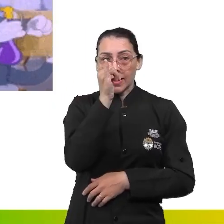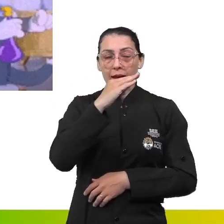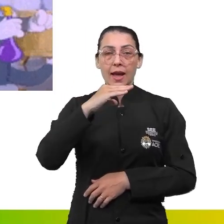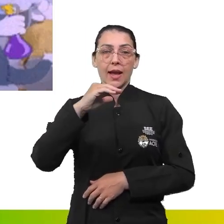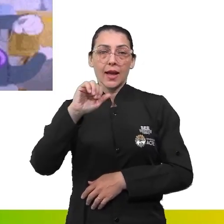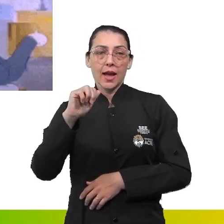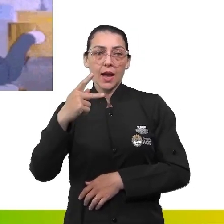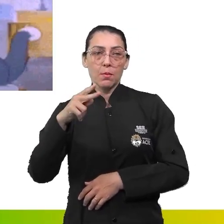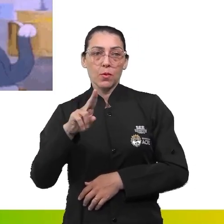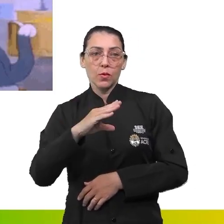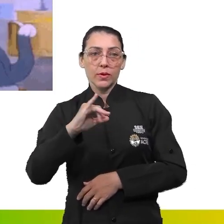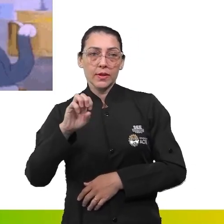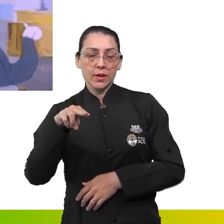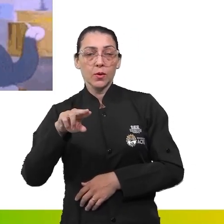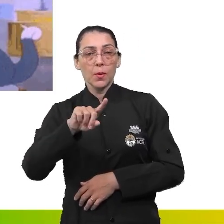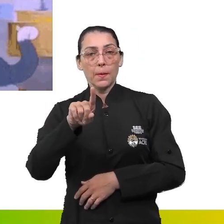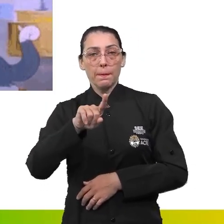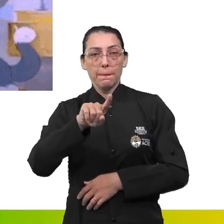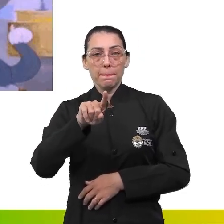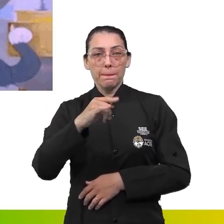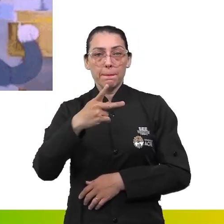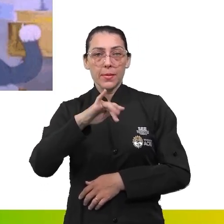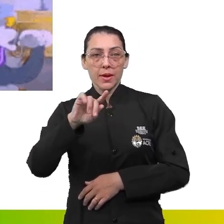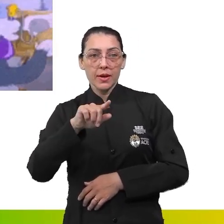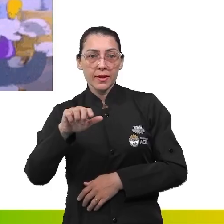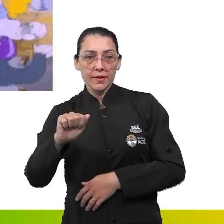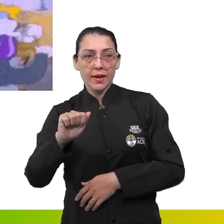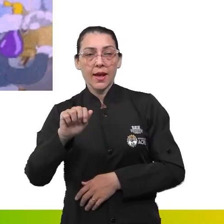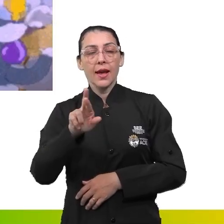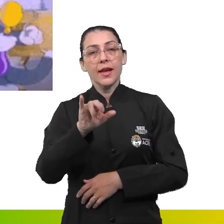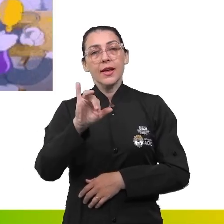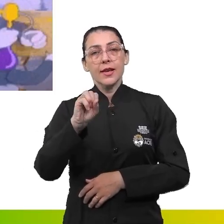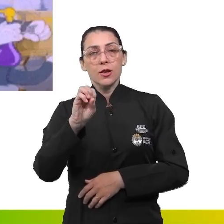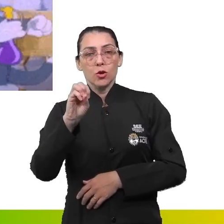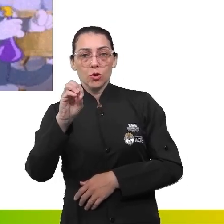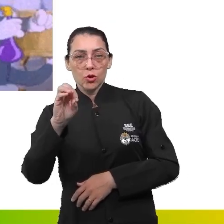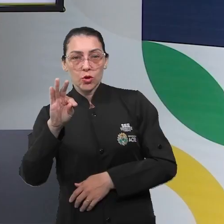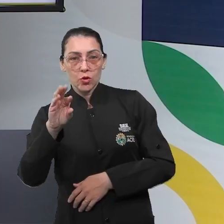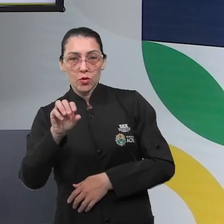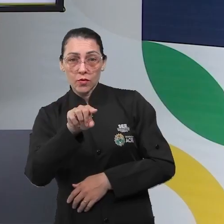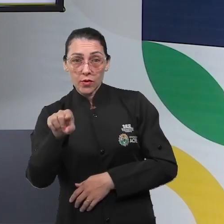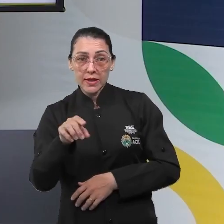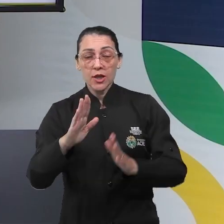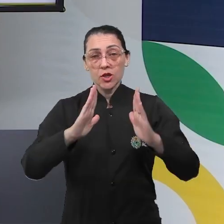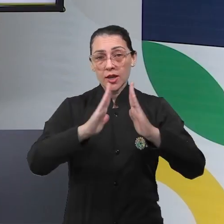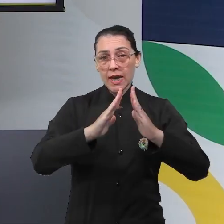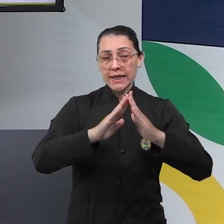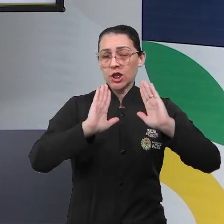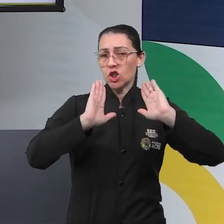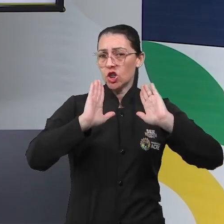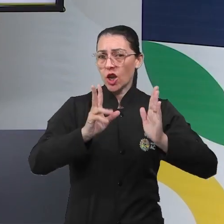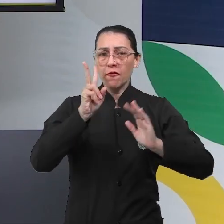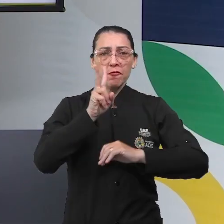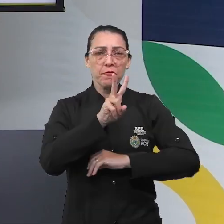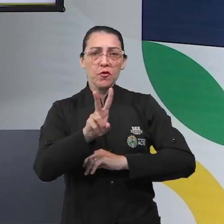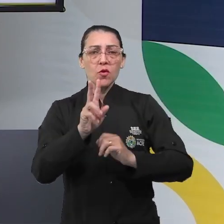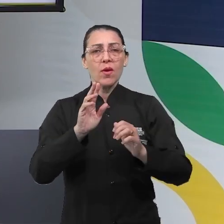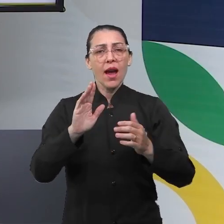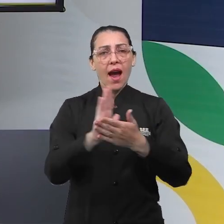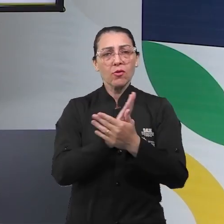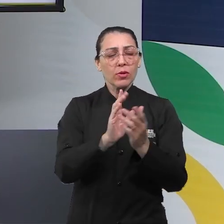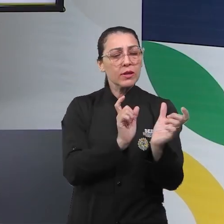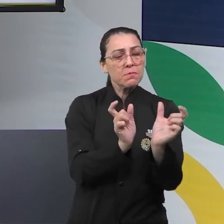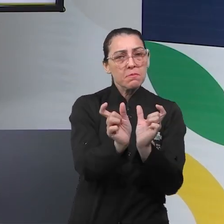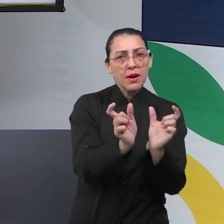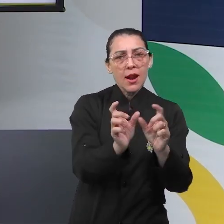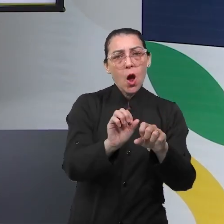Italiano, cappuccino, pizza, risoto. Com certeza você aí de casa já deve ter visto essas palavras